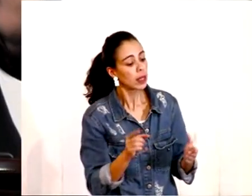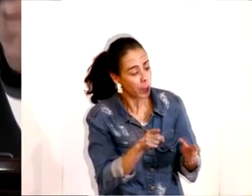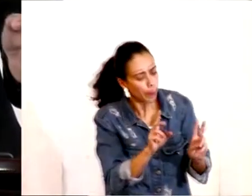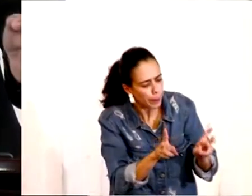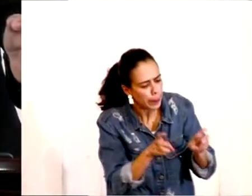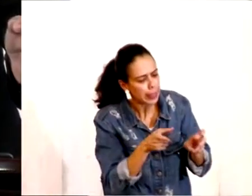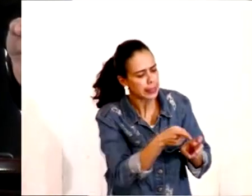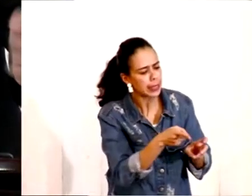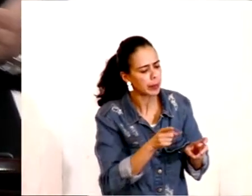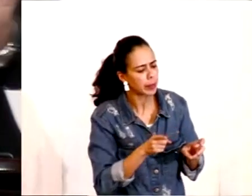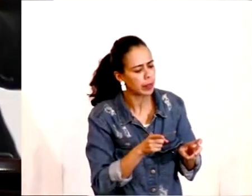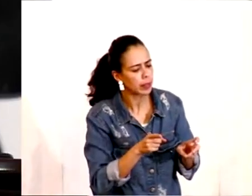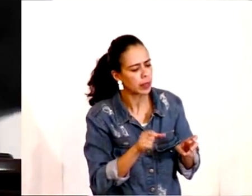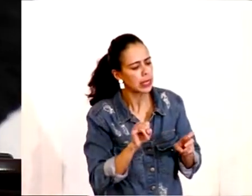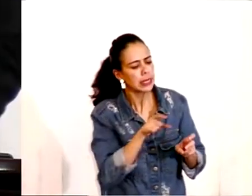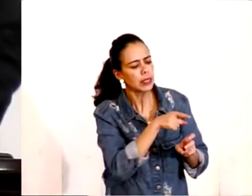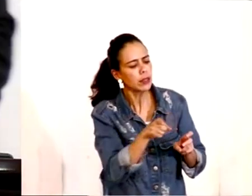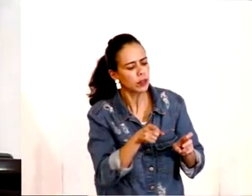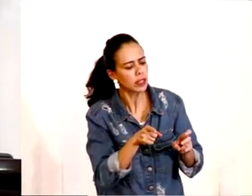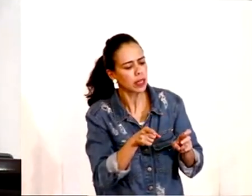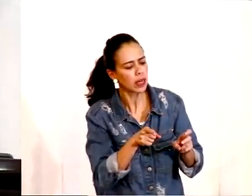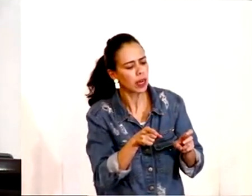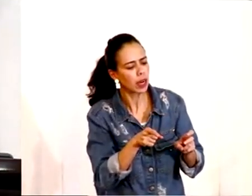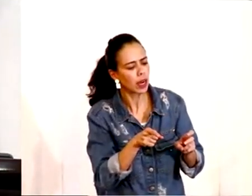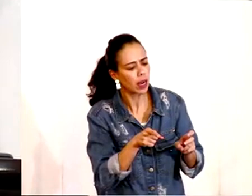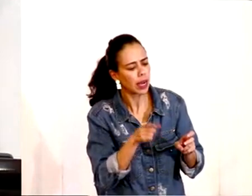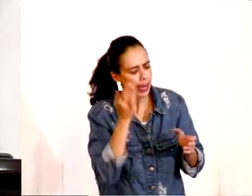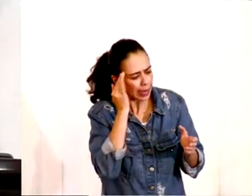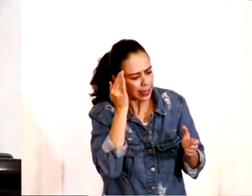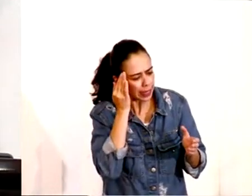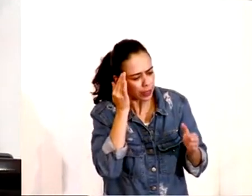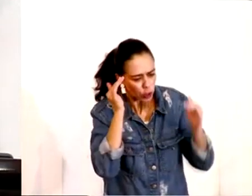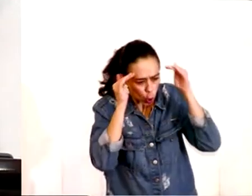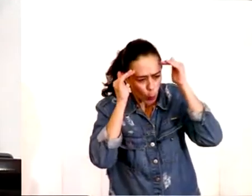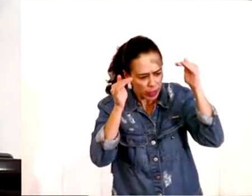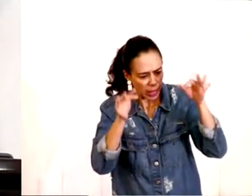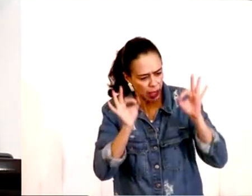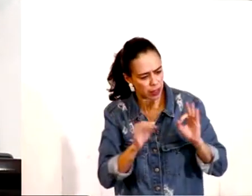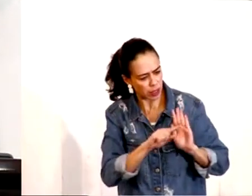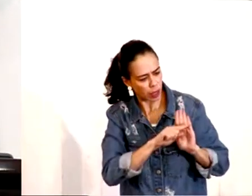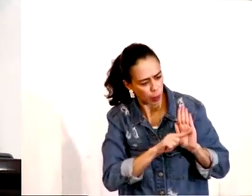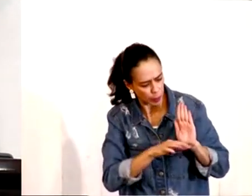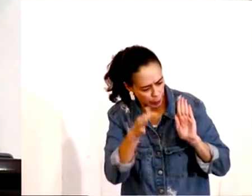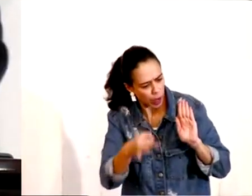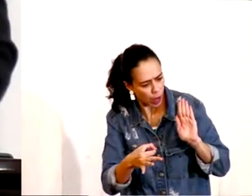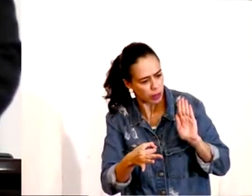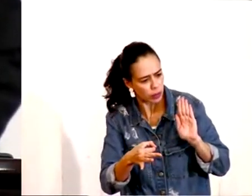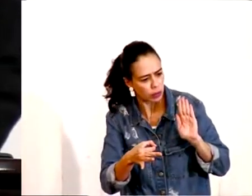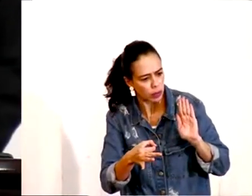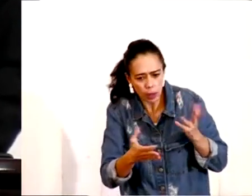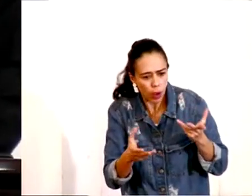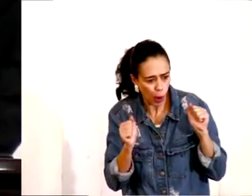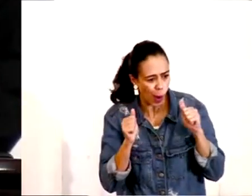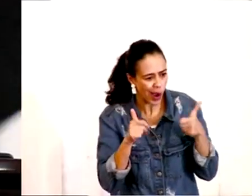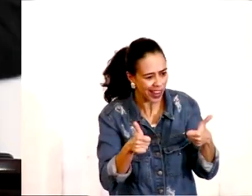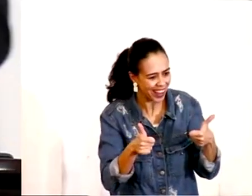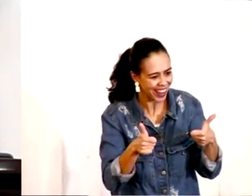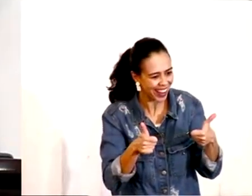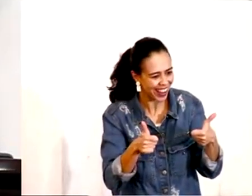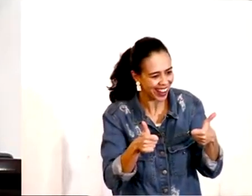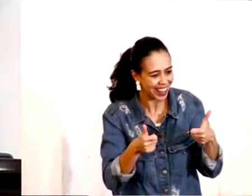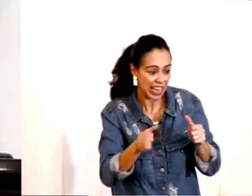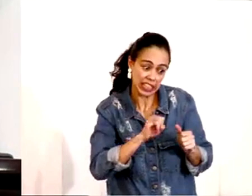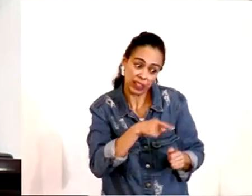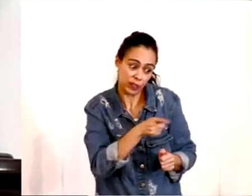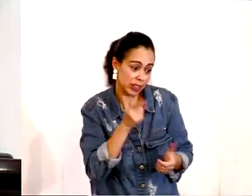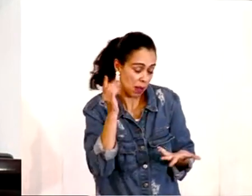proceder bem, não é certo que serás aceito. Se todavia procederes mal, eis que o pecado jaz à porta. O seu desejo será